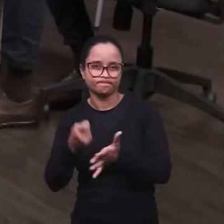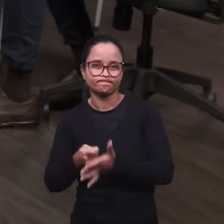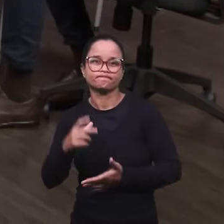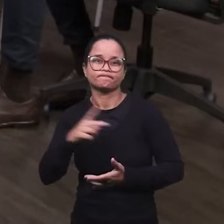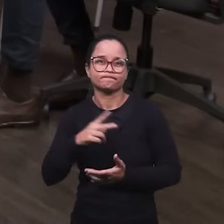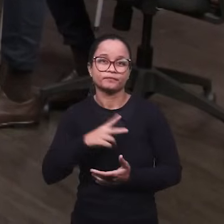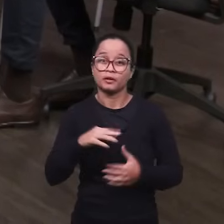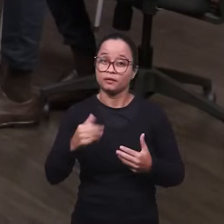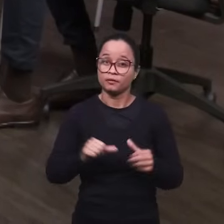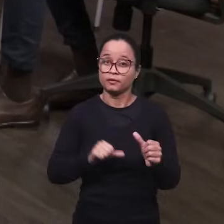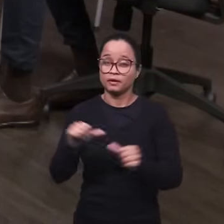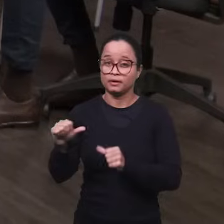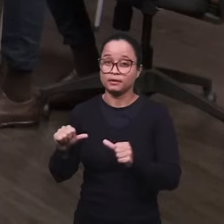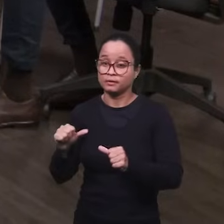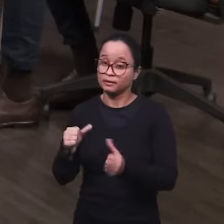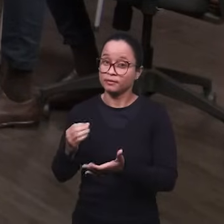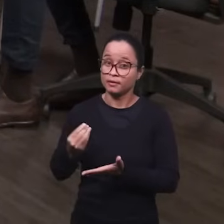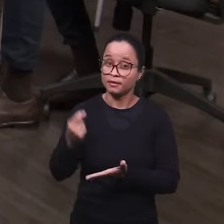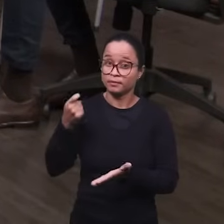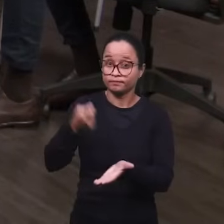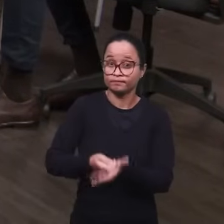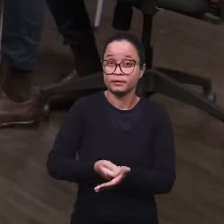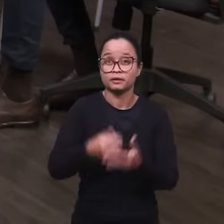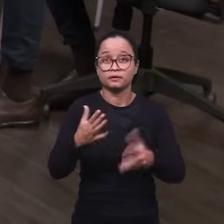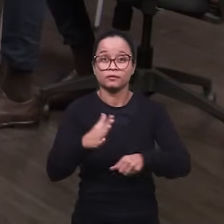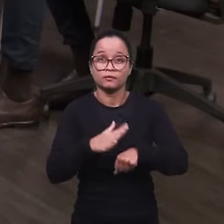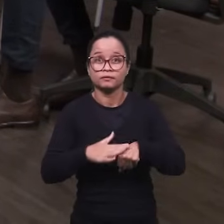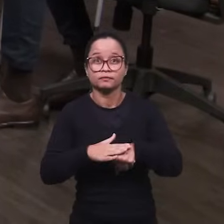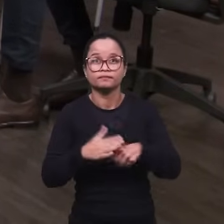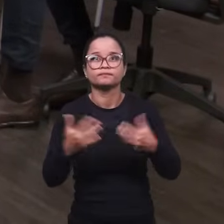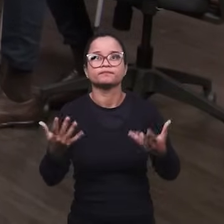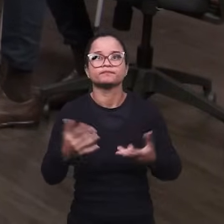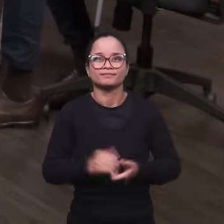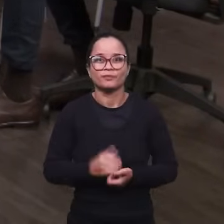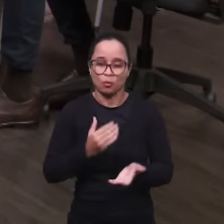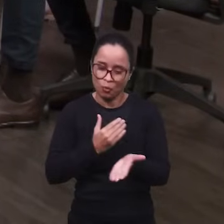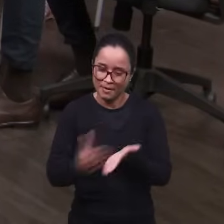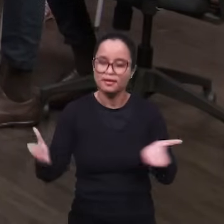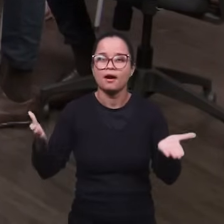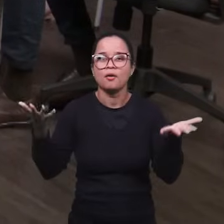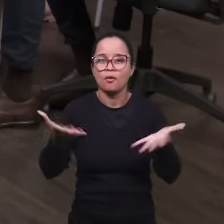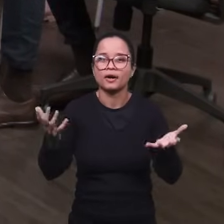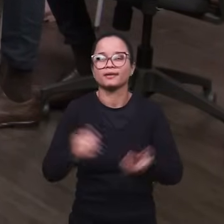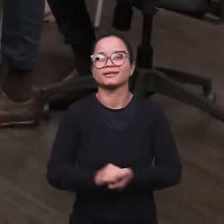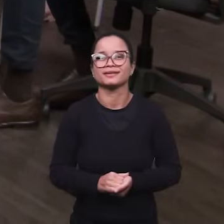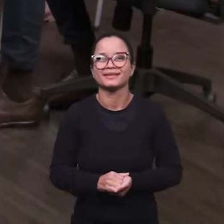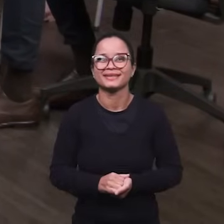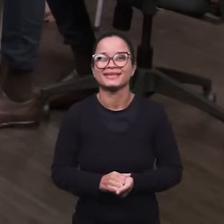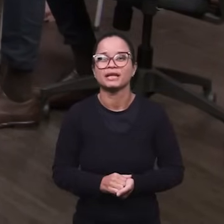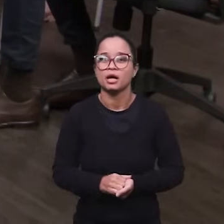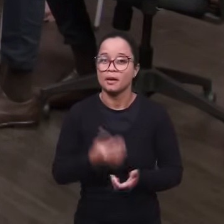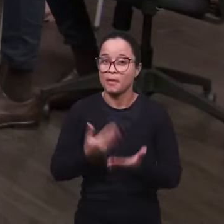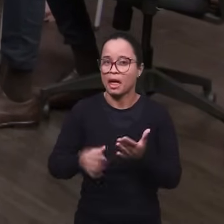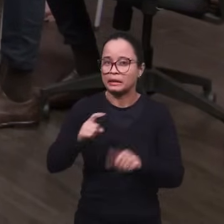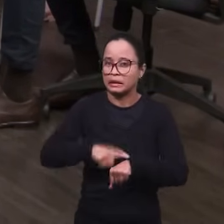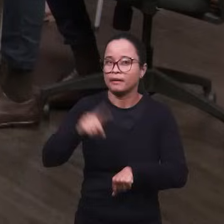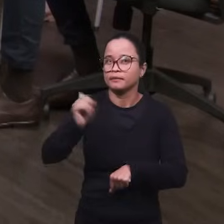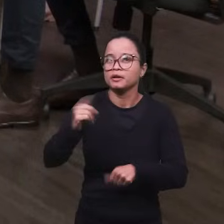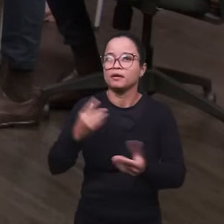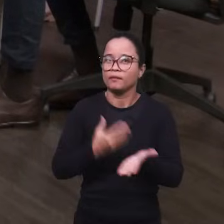códigos. Então, essa é a contribuição. Mas vamos começar, Bruno, desde já. Não perde tempo não, Bruno. Não perde Começa já,